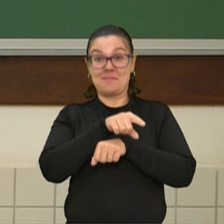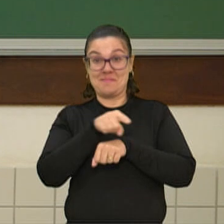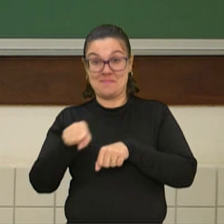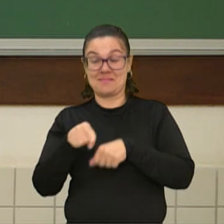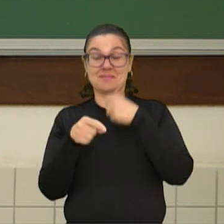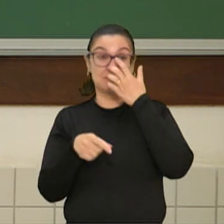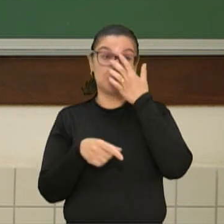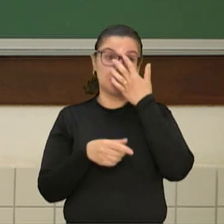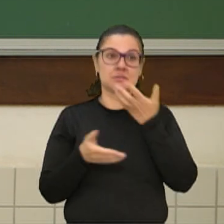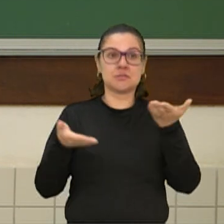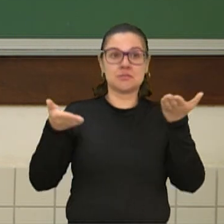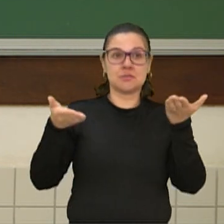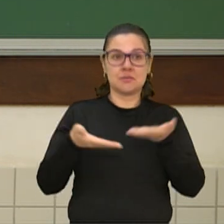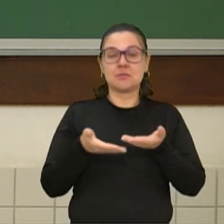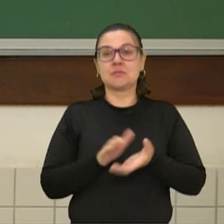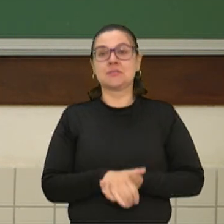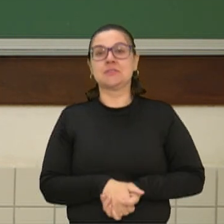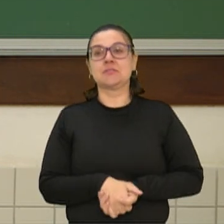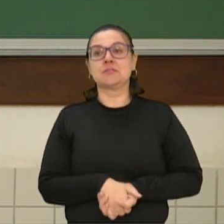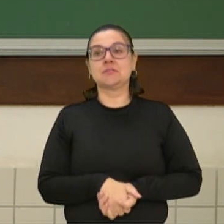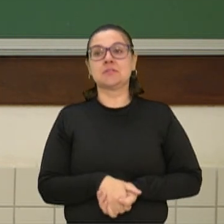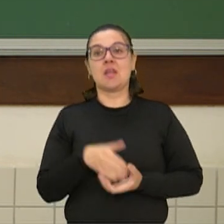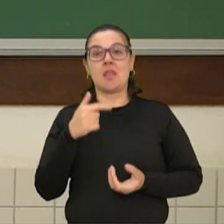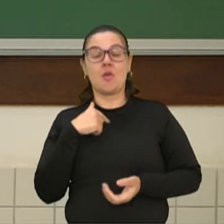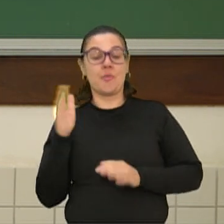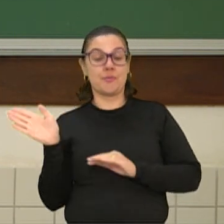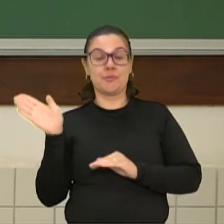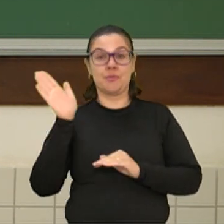da aula. E hoje eu trouxe